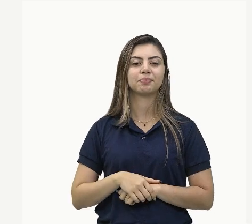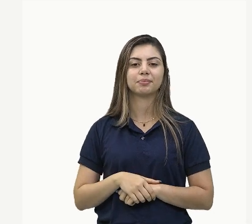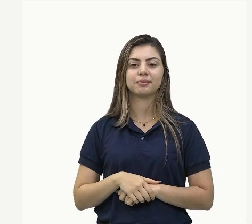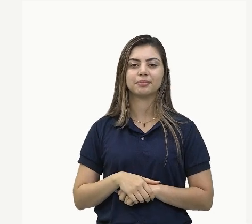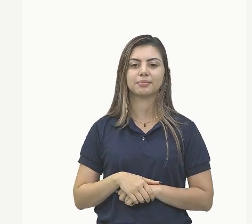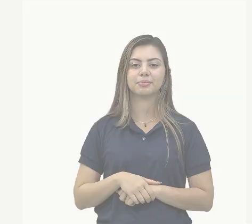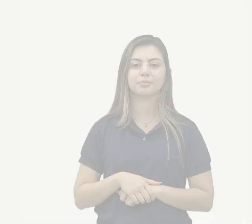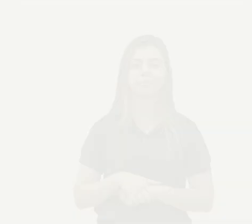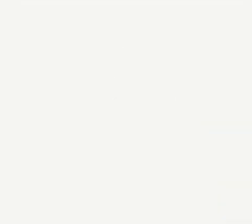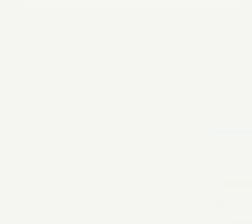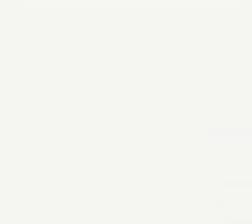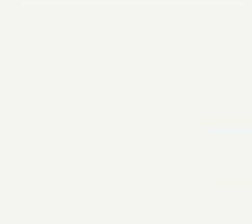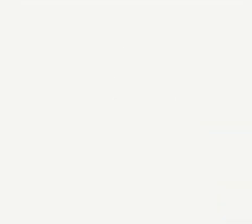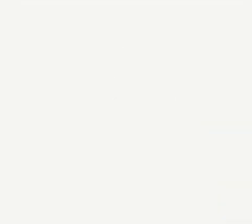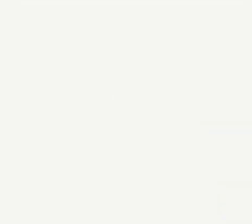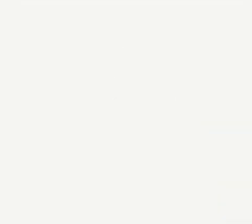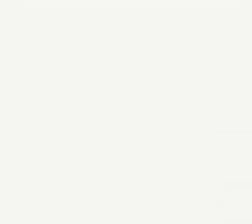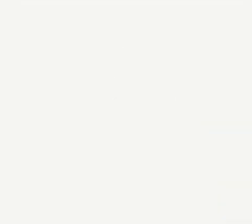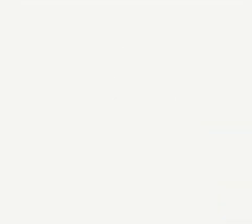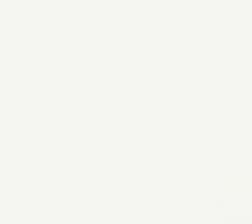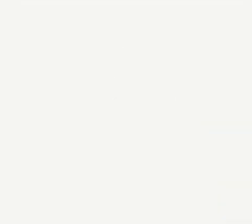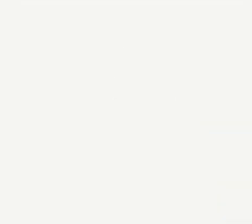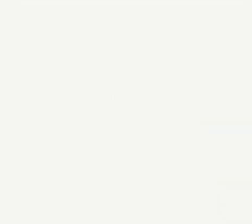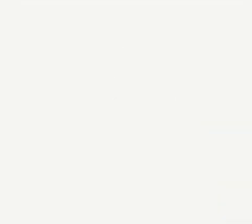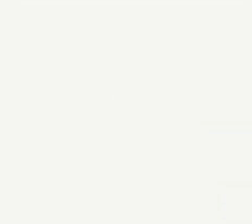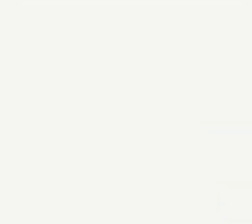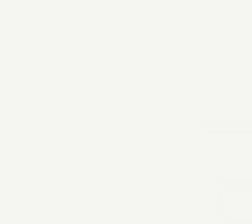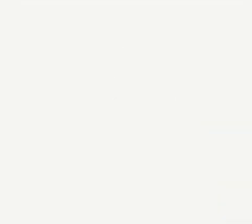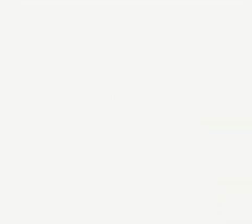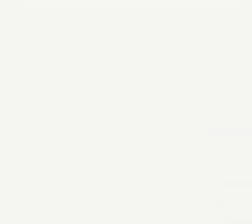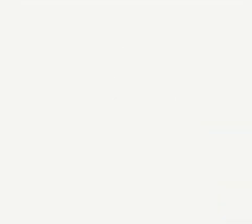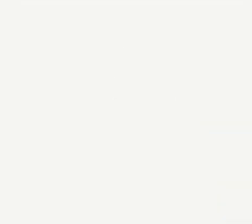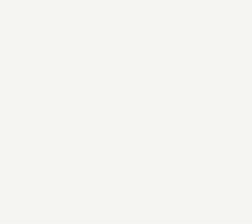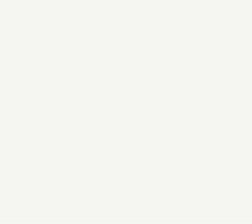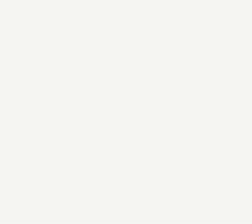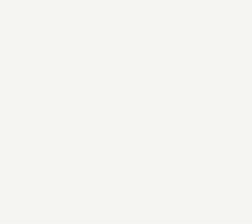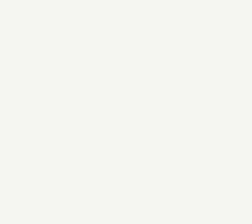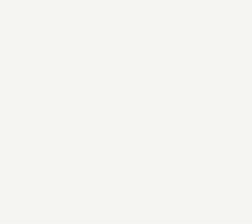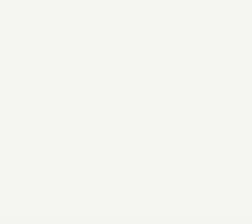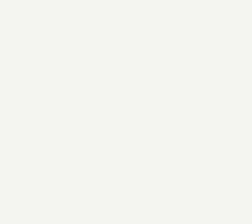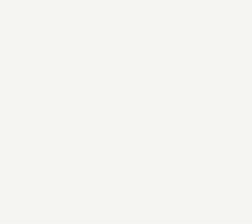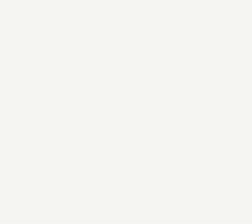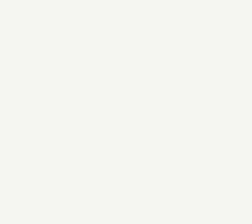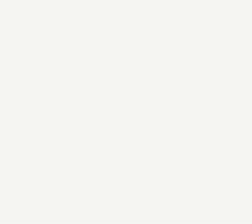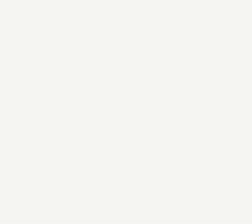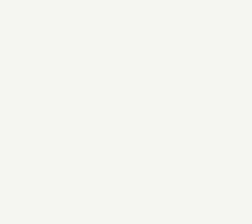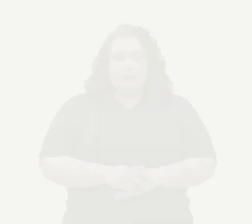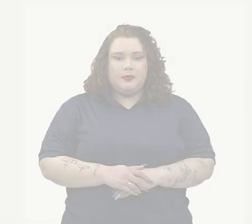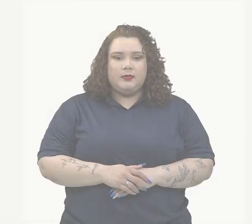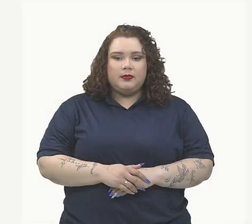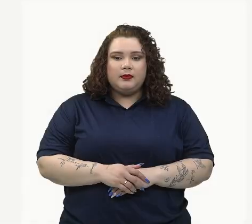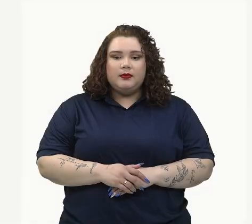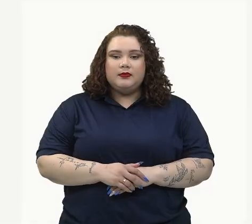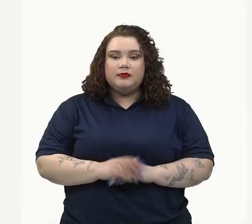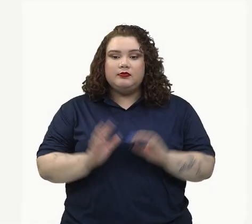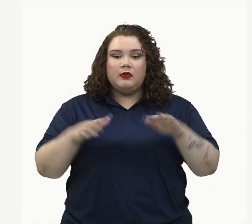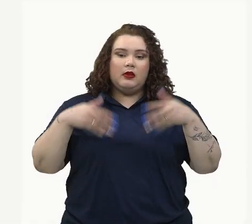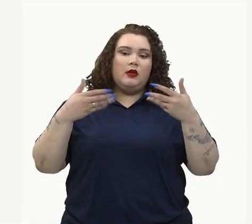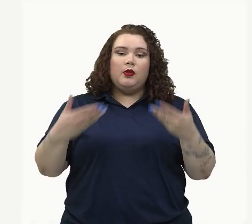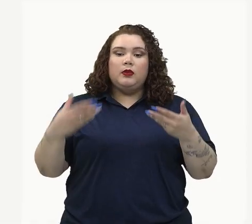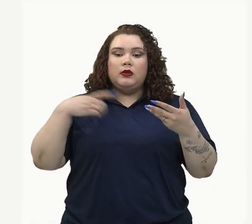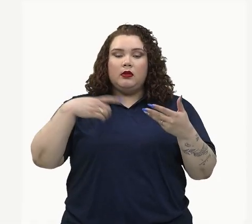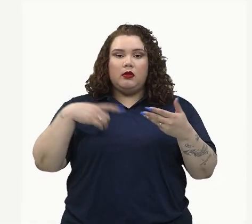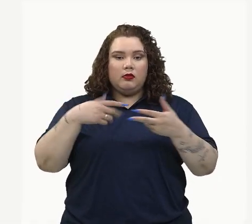os receptores. Logo, como você percebe aí, que a única coisa que difere